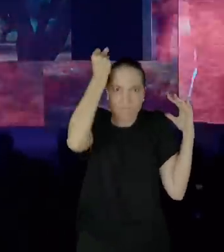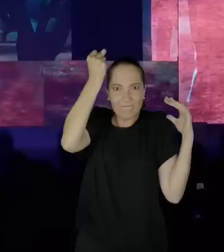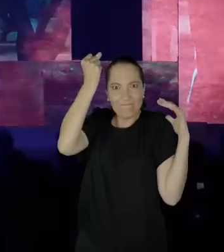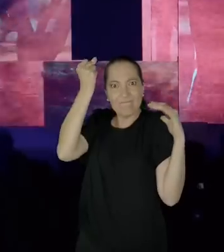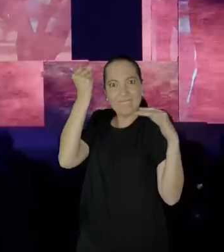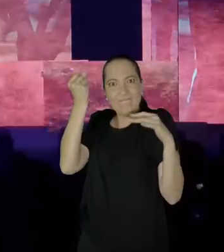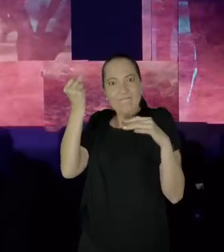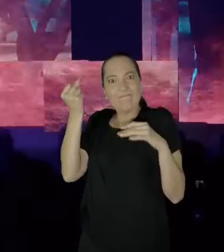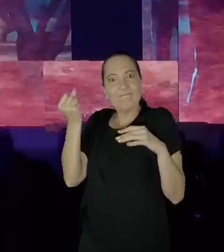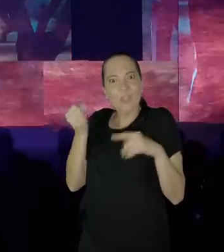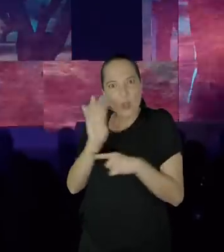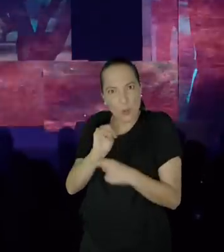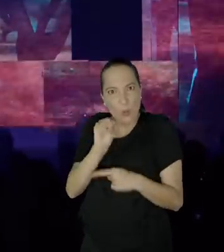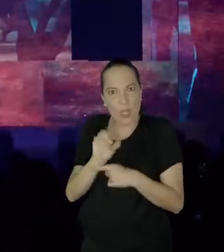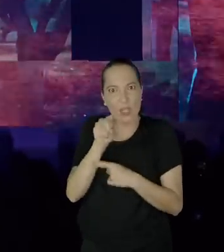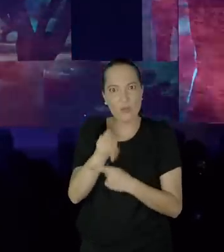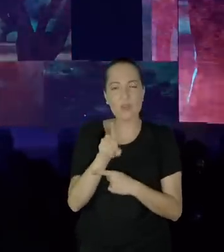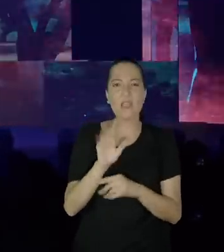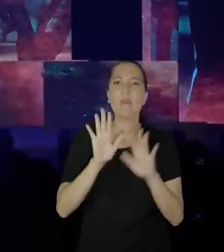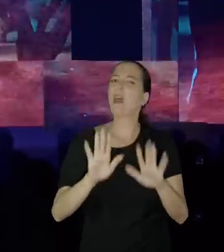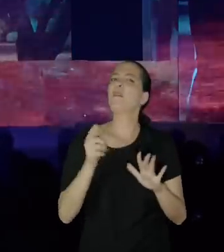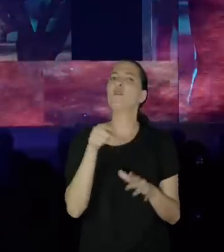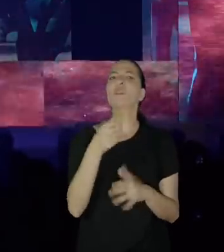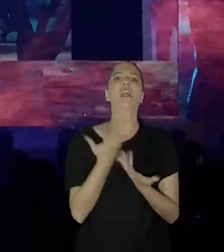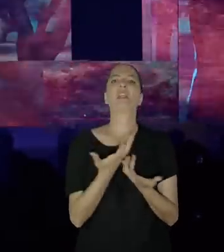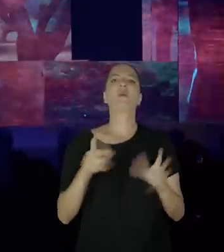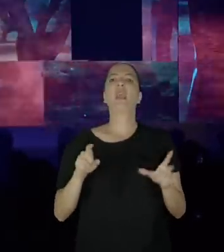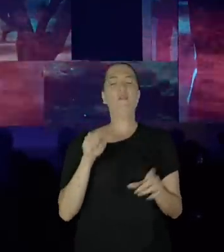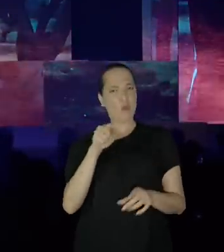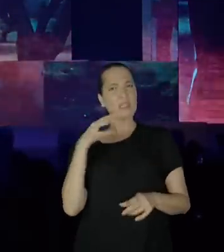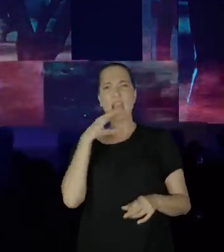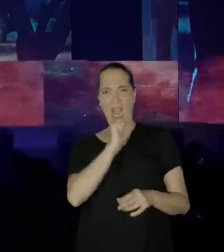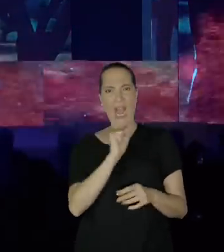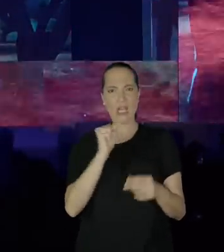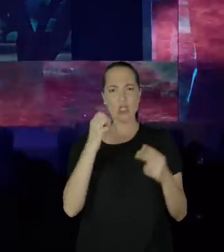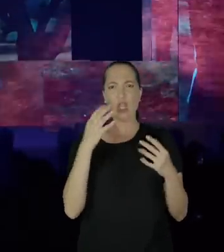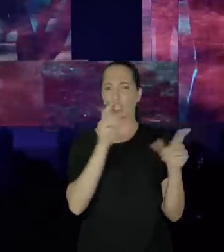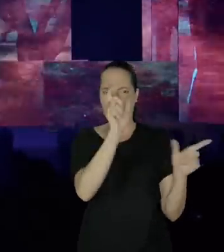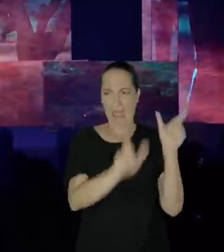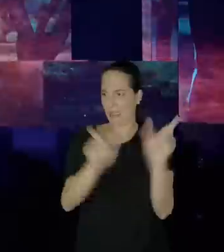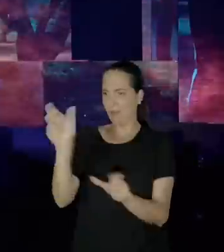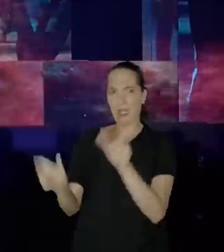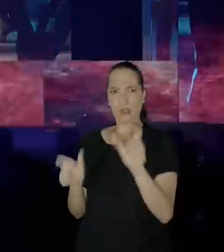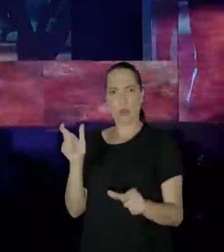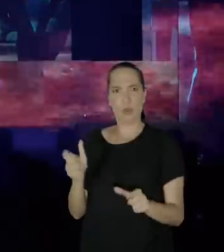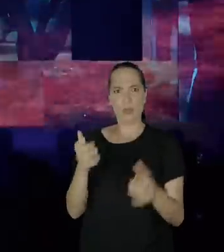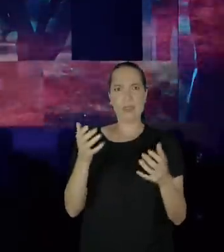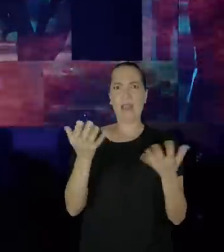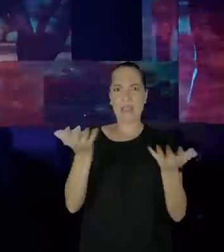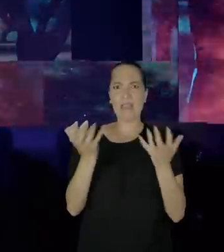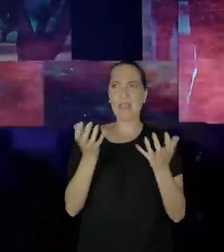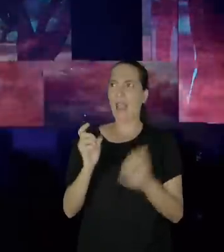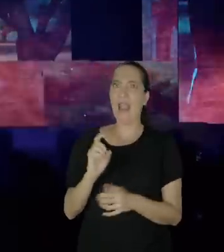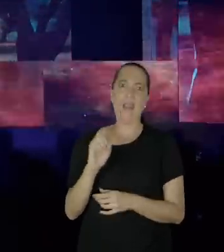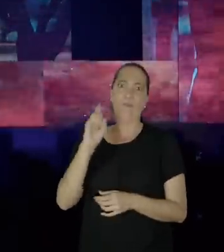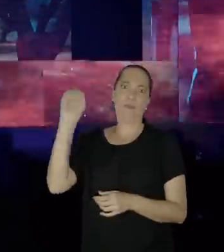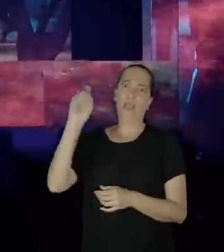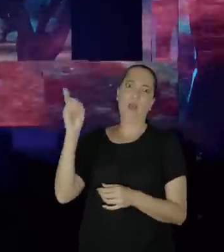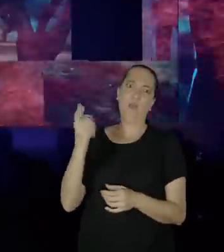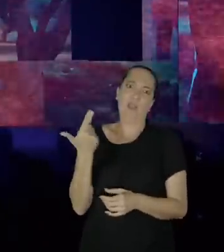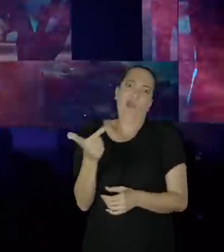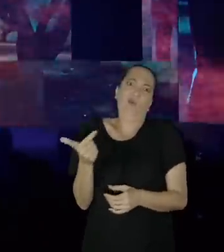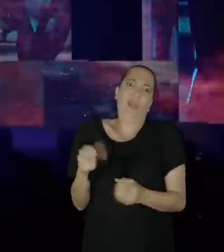proposta. Queria que o homem se contentasse com Deus, sem recorrer ao